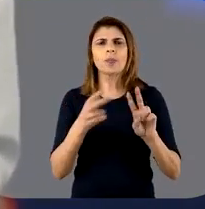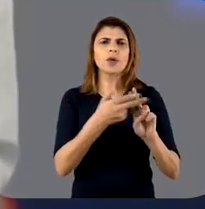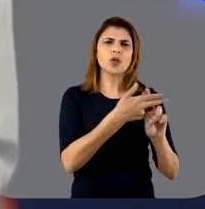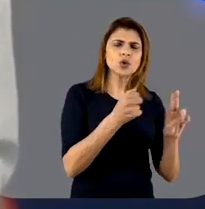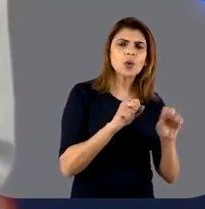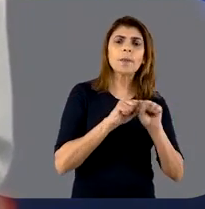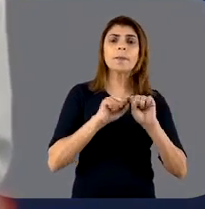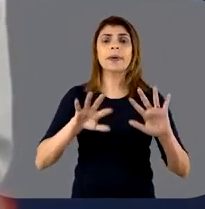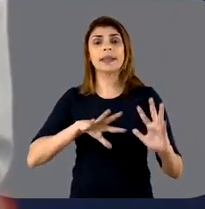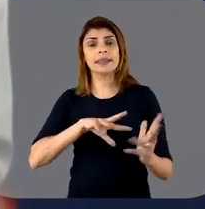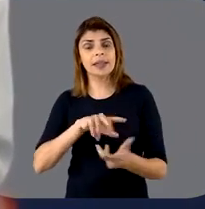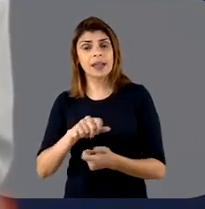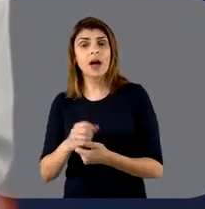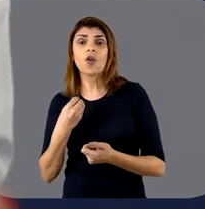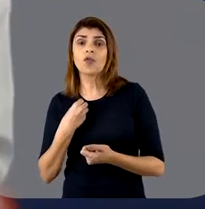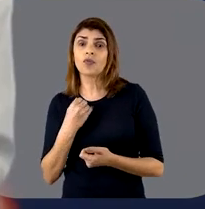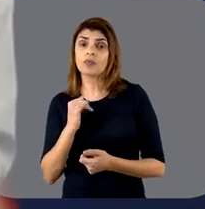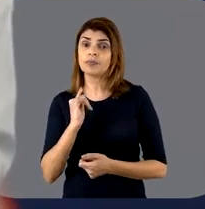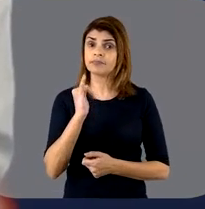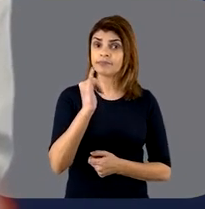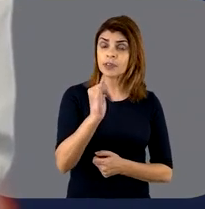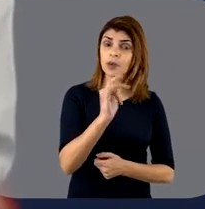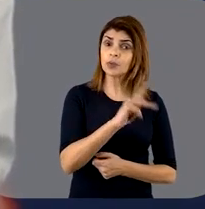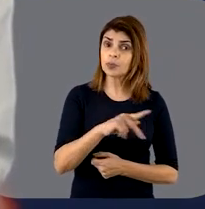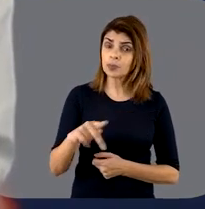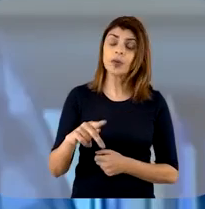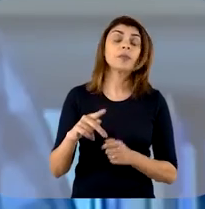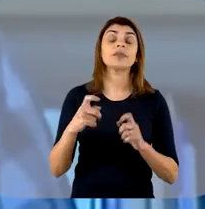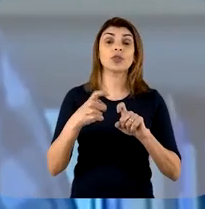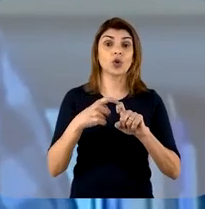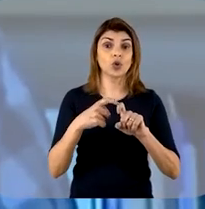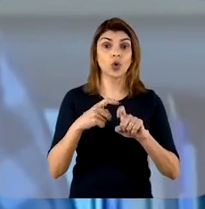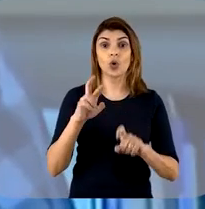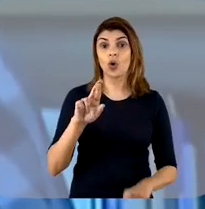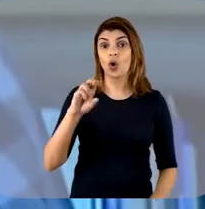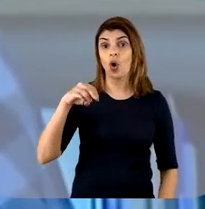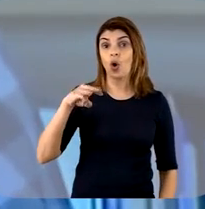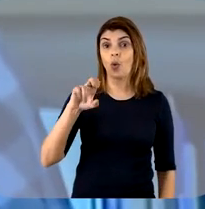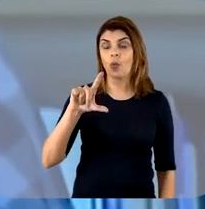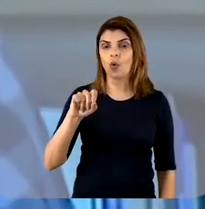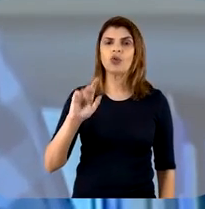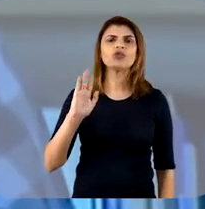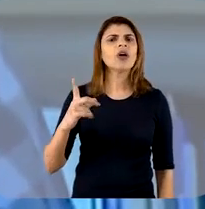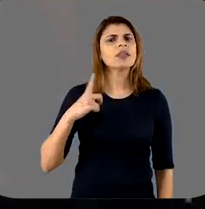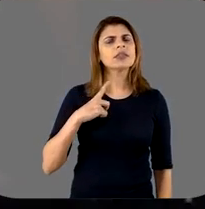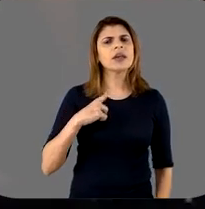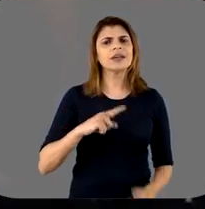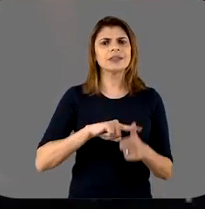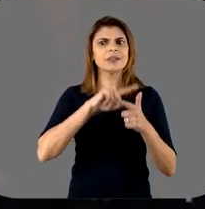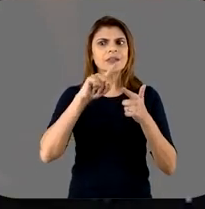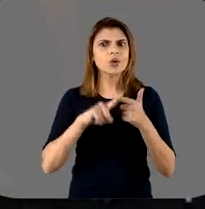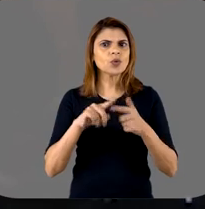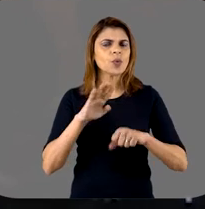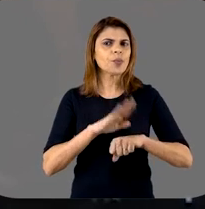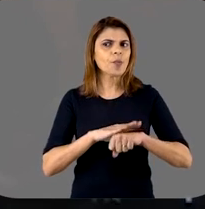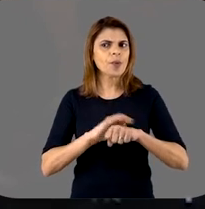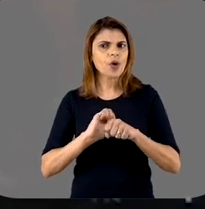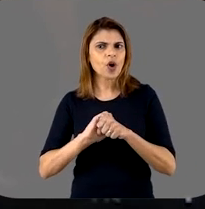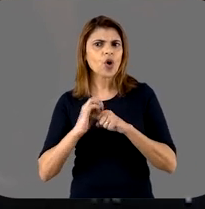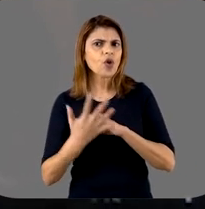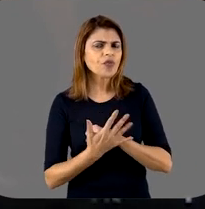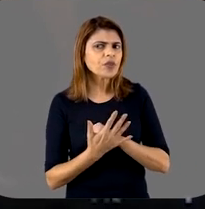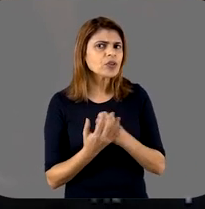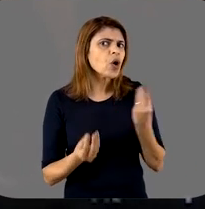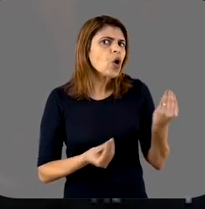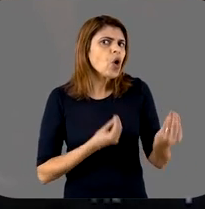pandemia, e eu passo a bola agora para o doutor Rômulo, porque dentro dessa questão, se a gente tem uma segunda onda aqui no país,